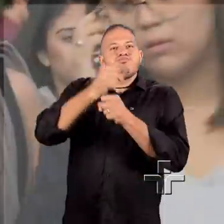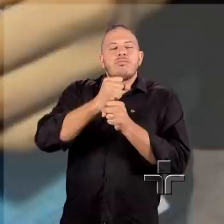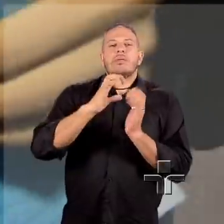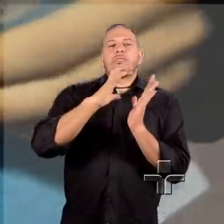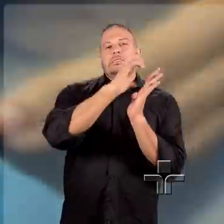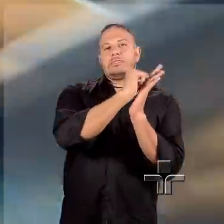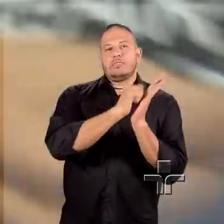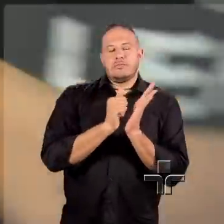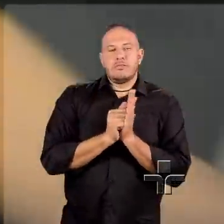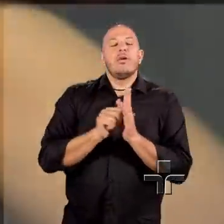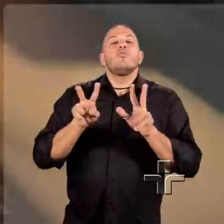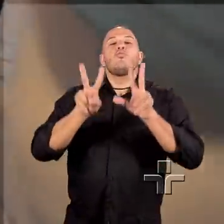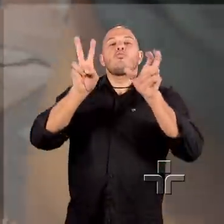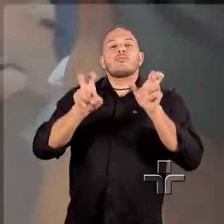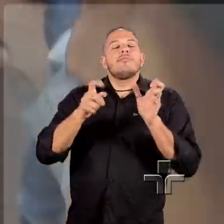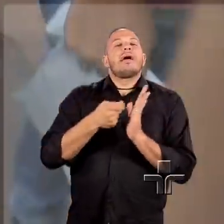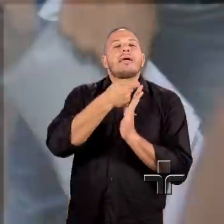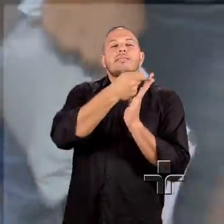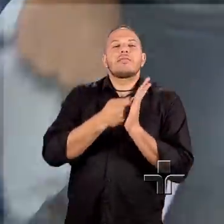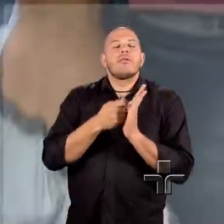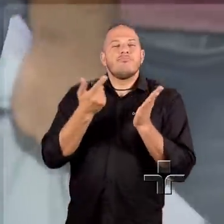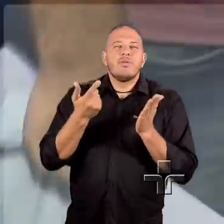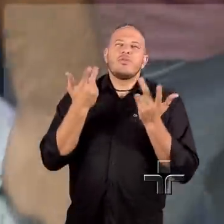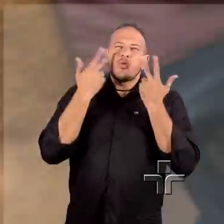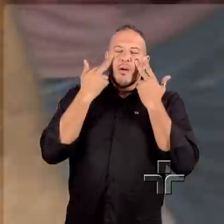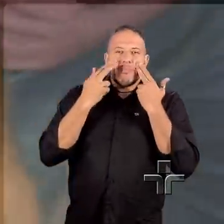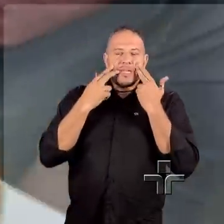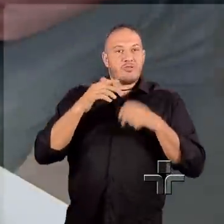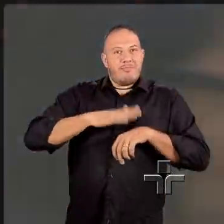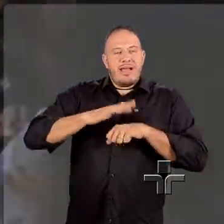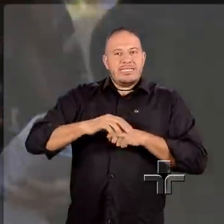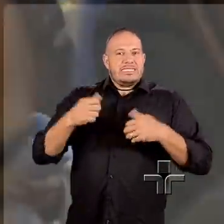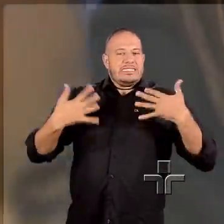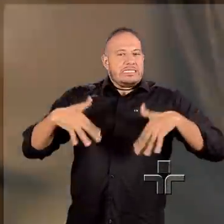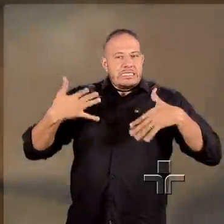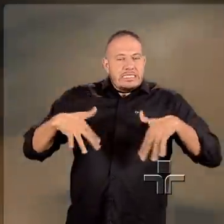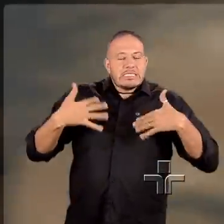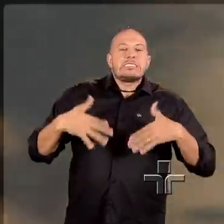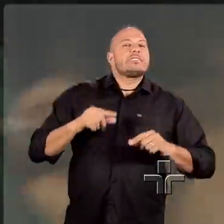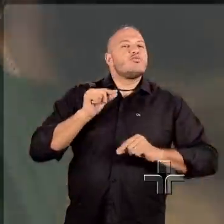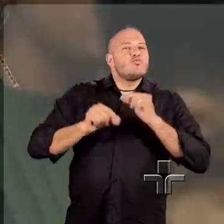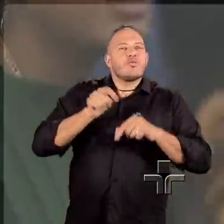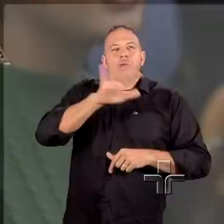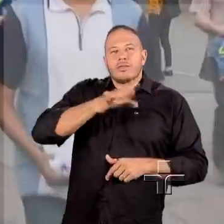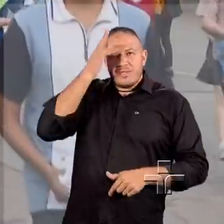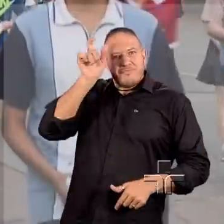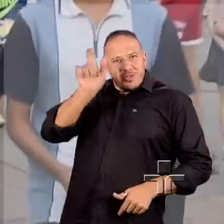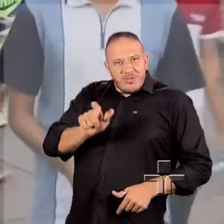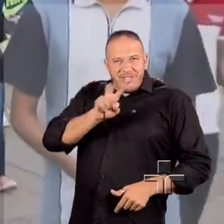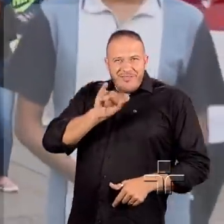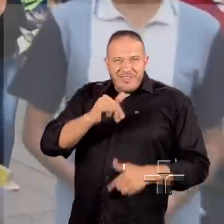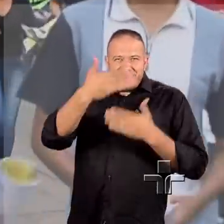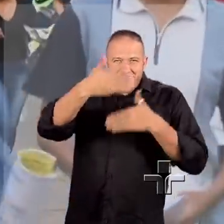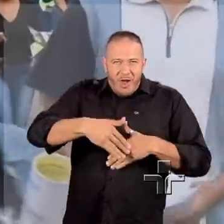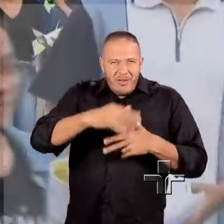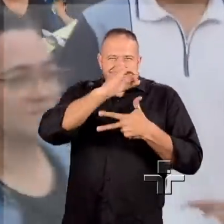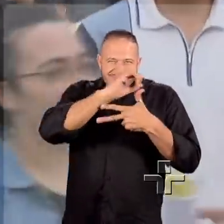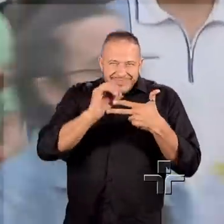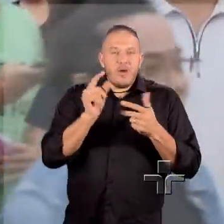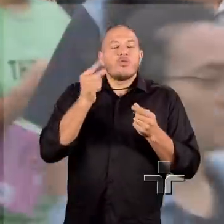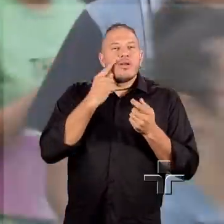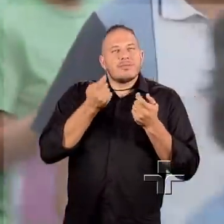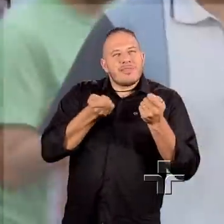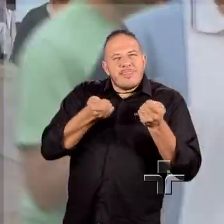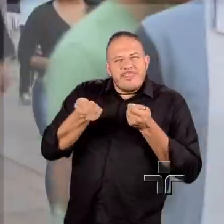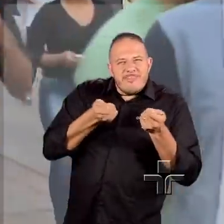inscritos. O tema da redação, geralmente o que gera maior expectativa entre os candidatos, foi sobre a